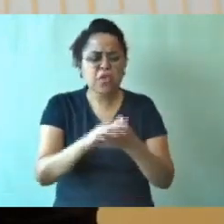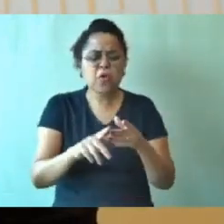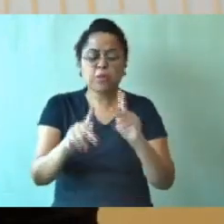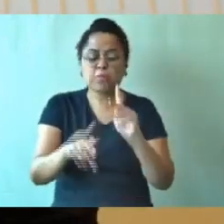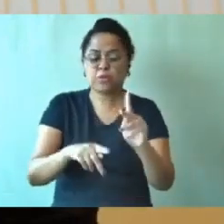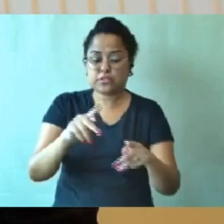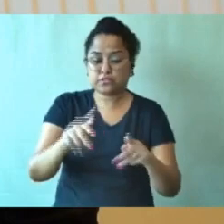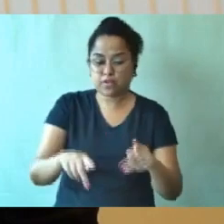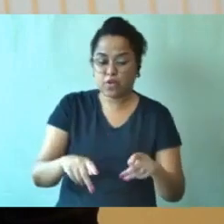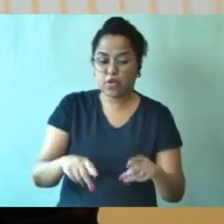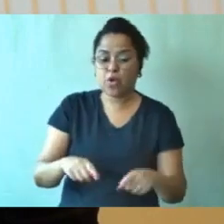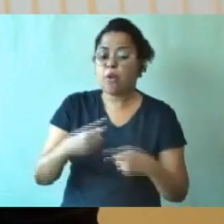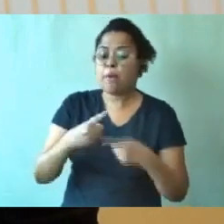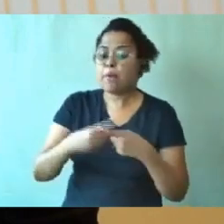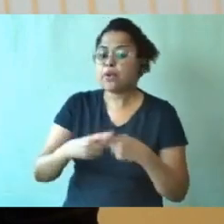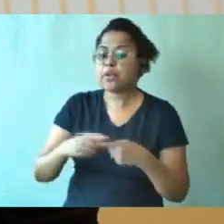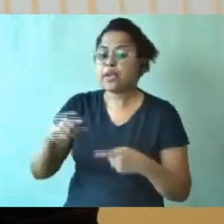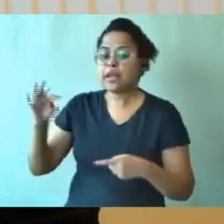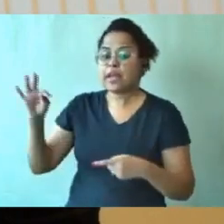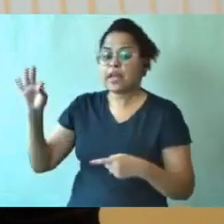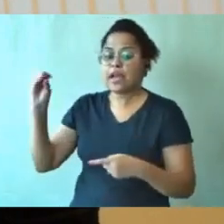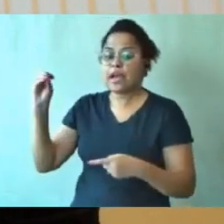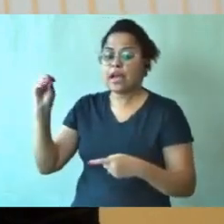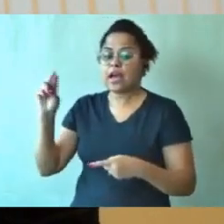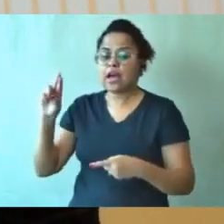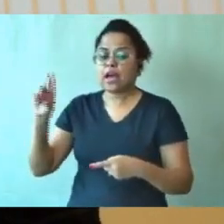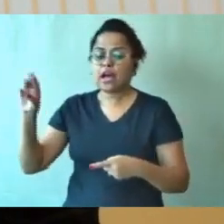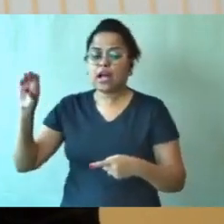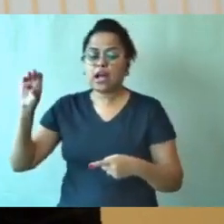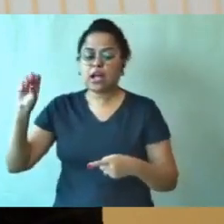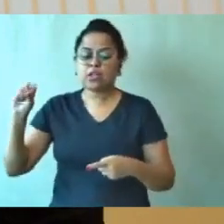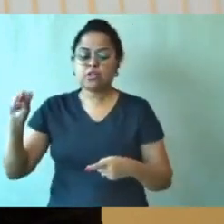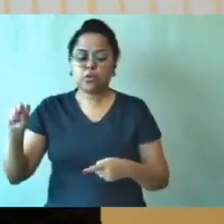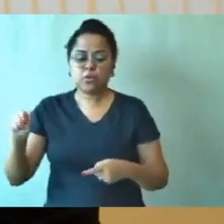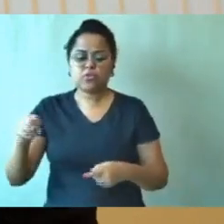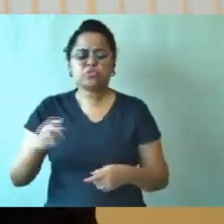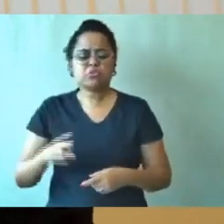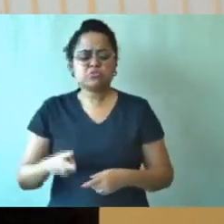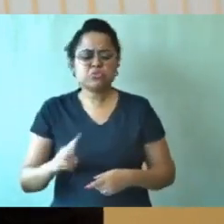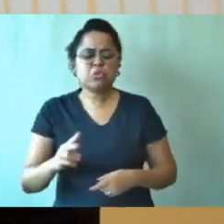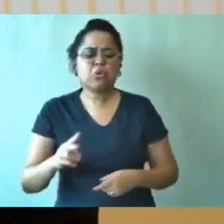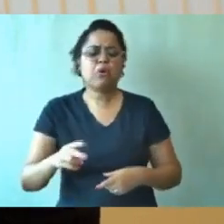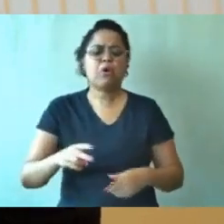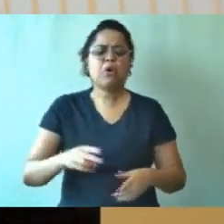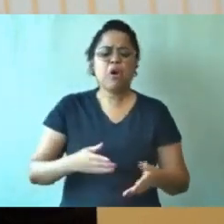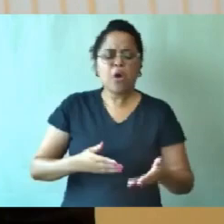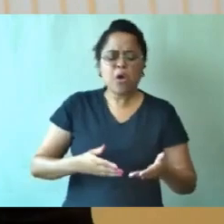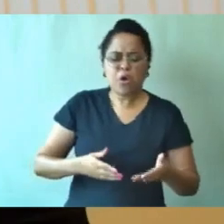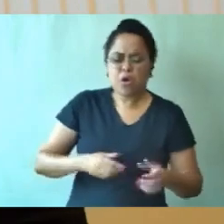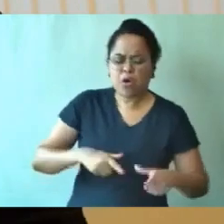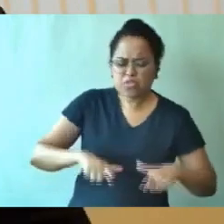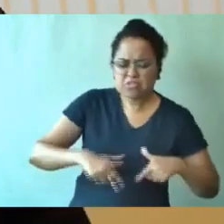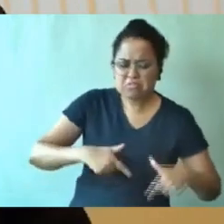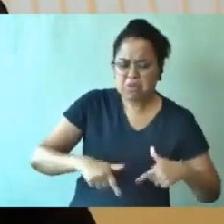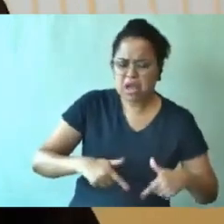operando e a empresa que entrou operando com a mesma frota, a mesma equipe. Com a demora, e talvez retardou os investimentos